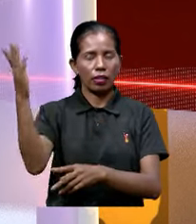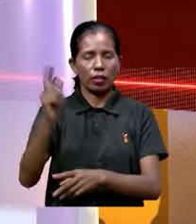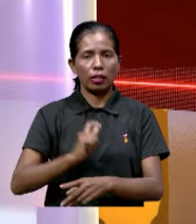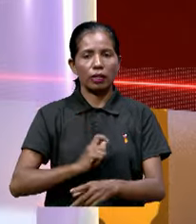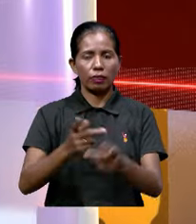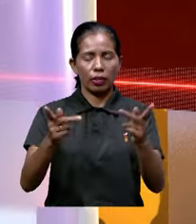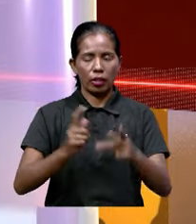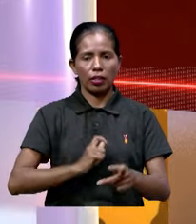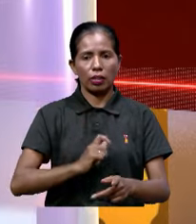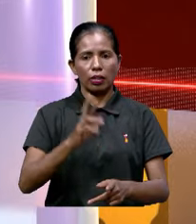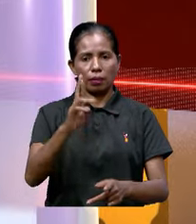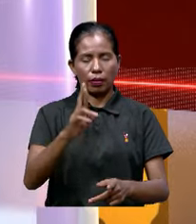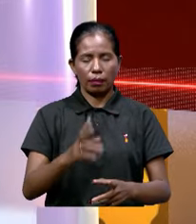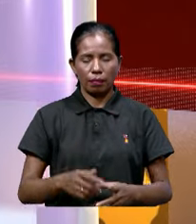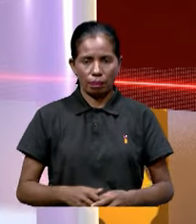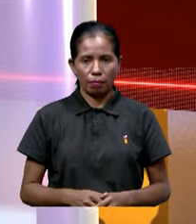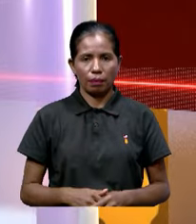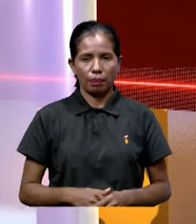Tibar.